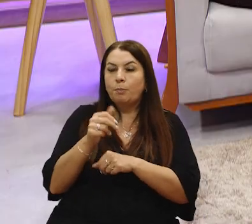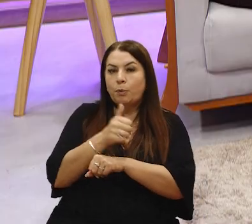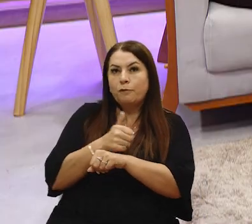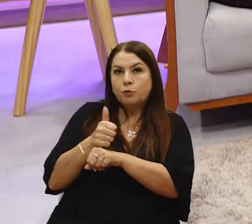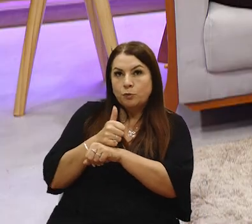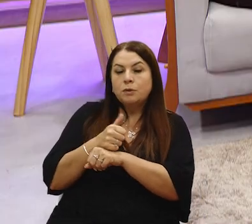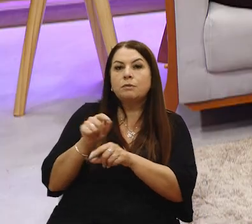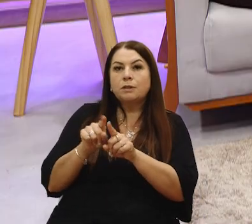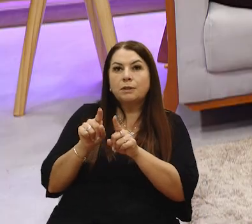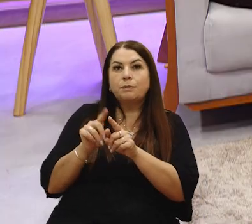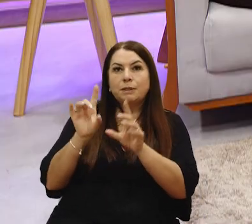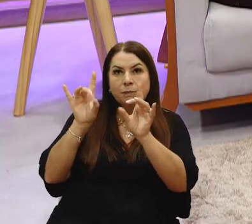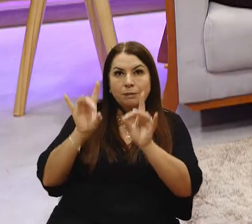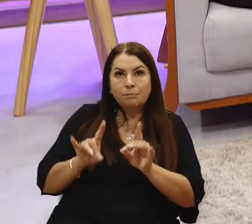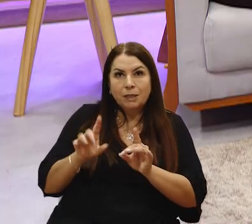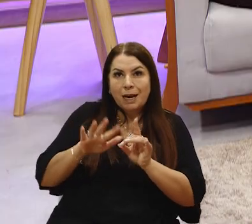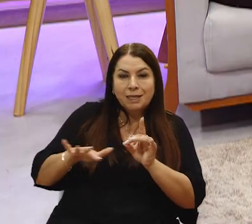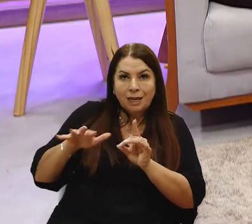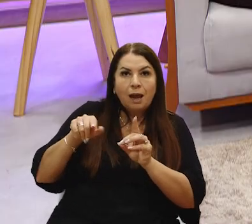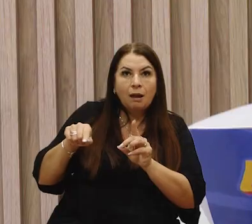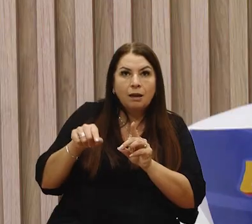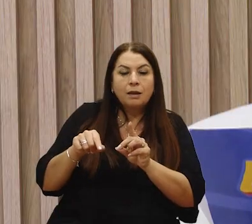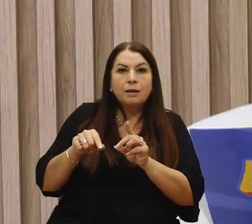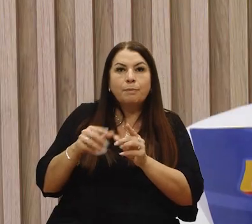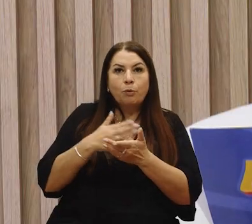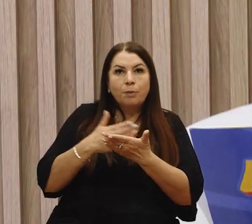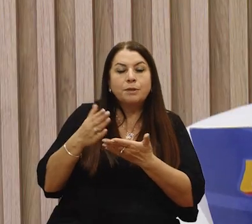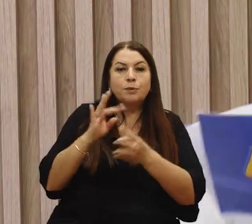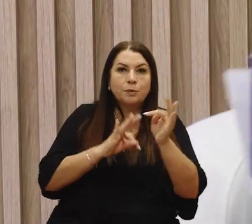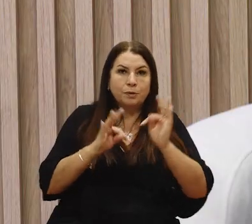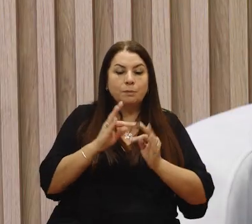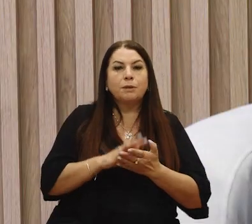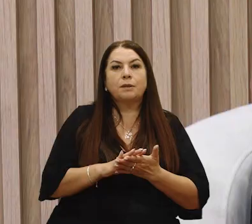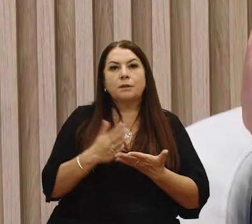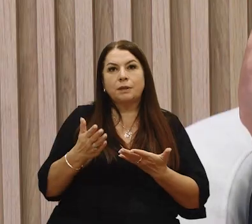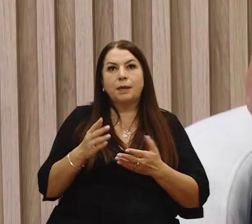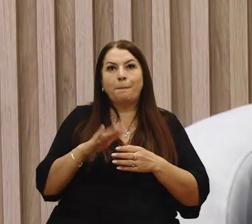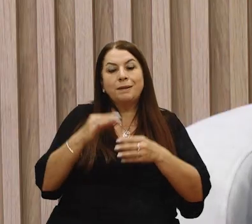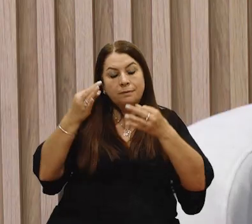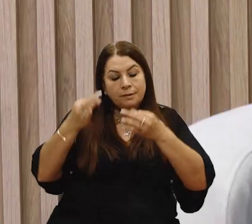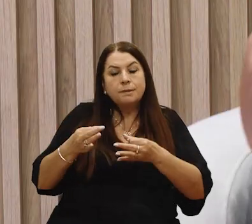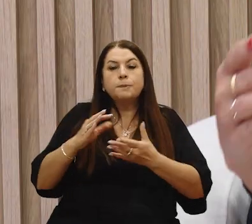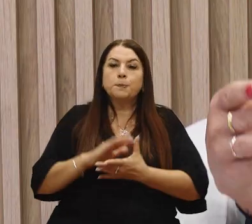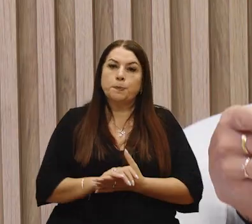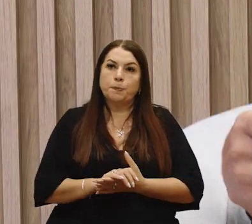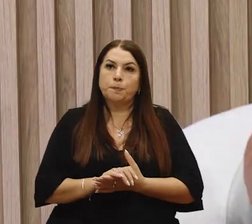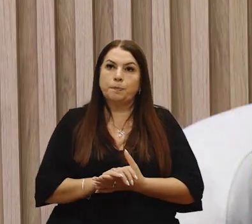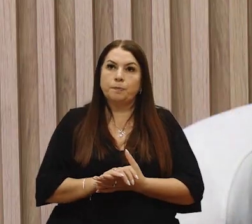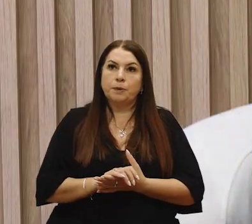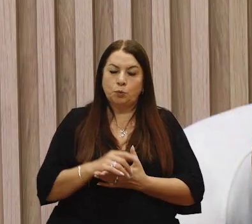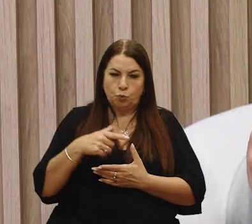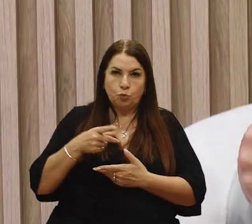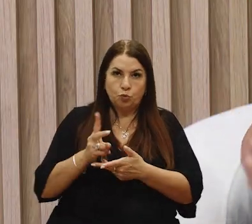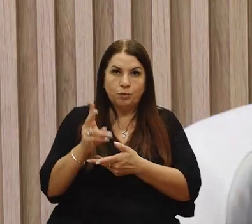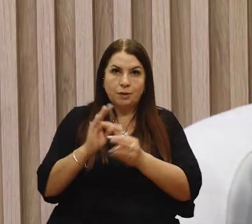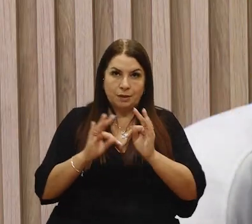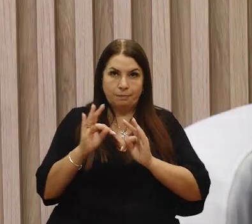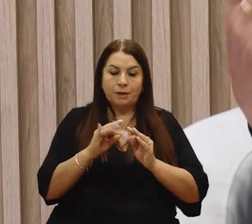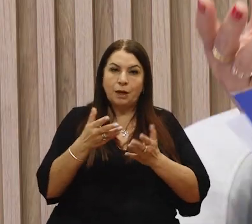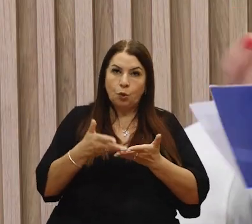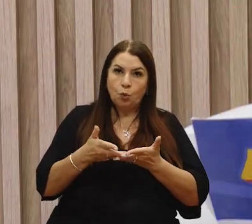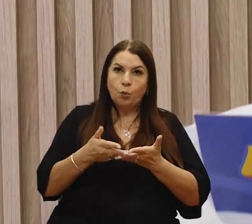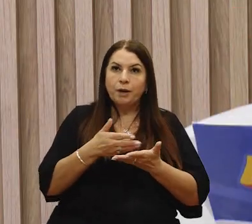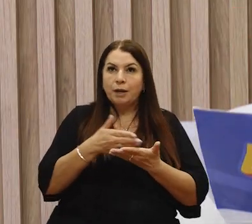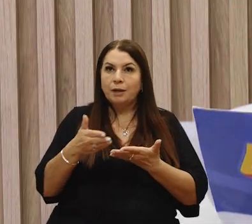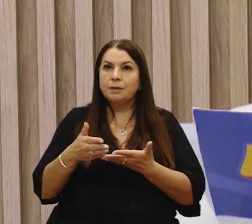de vida, assim, para ele também. A Georgia pode nos ajudar a falar com a dieta, né? Como é que funciona a dieta? É específica? Tem os